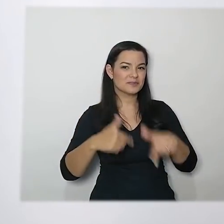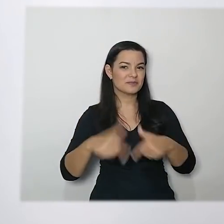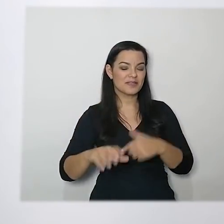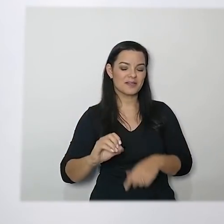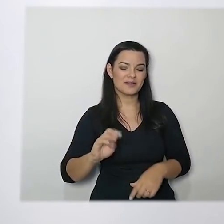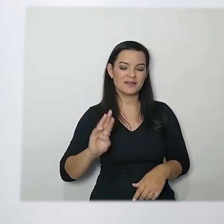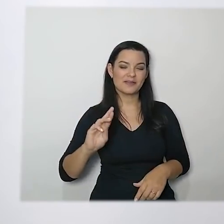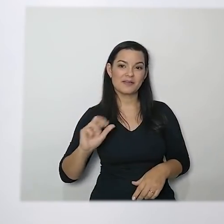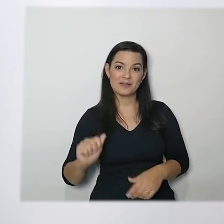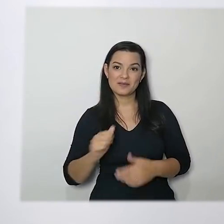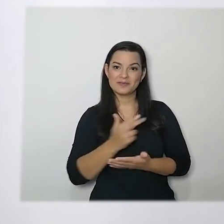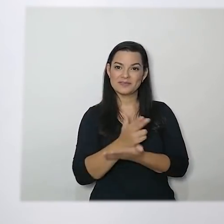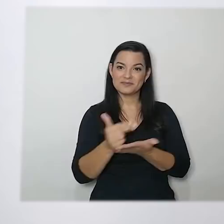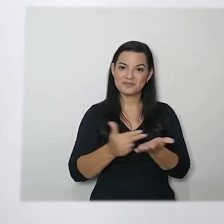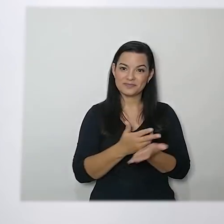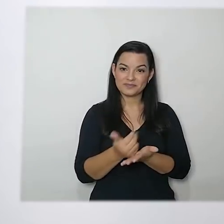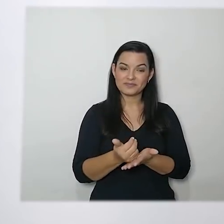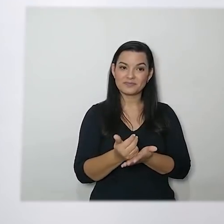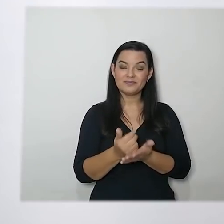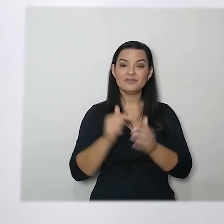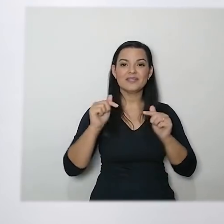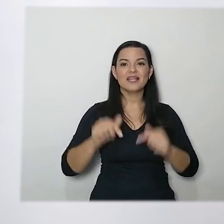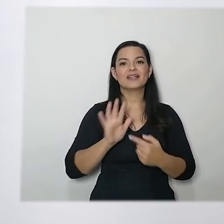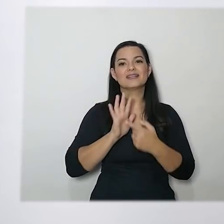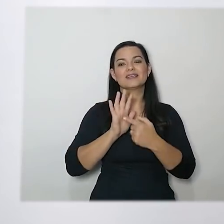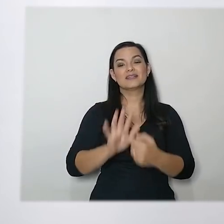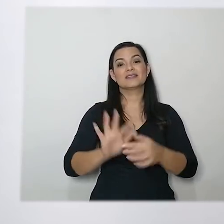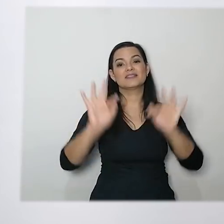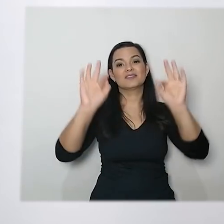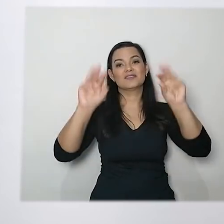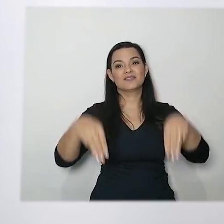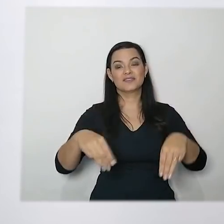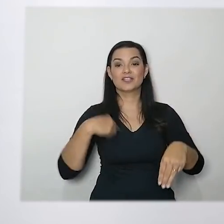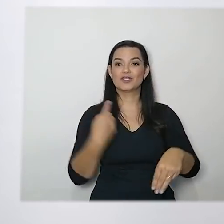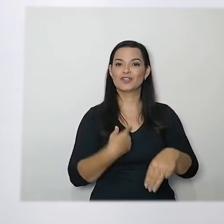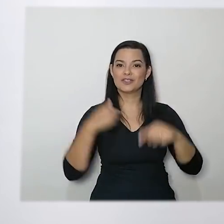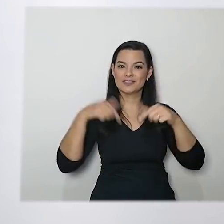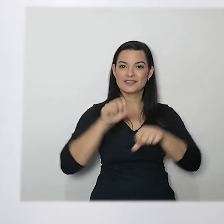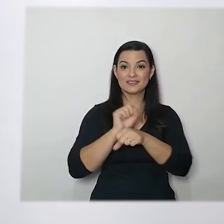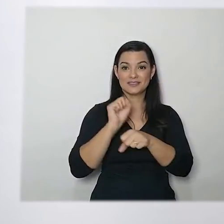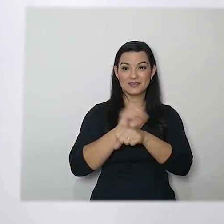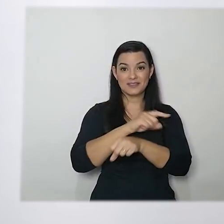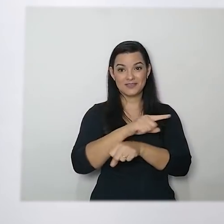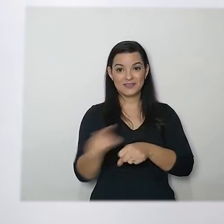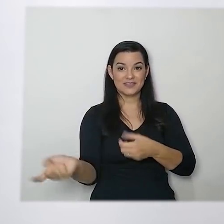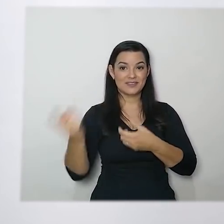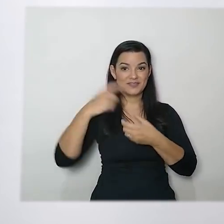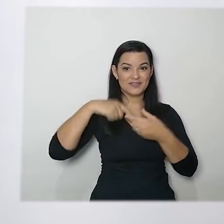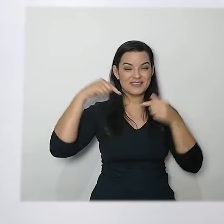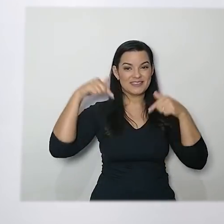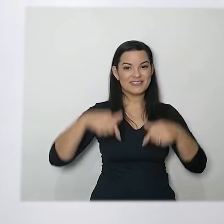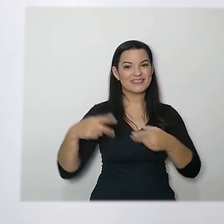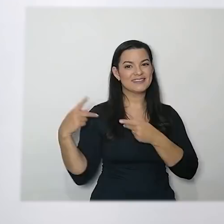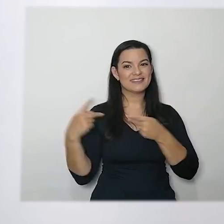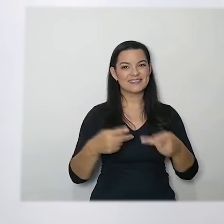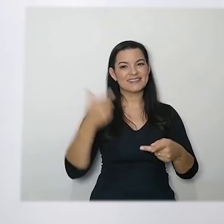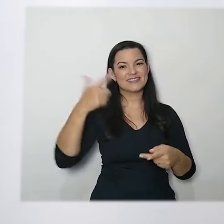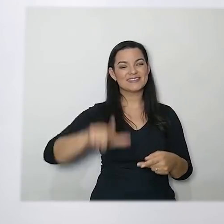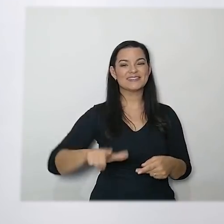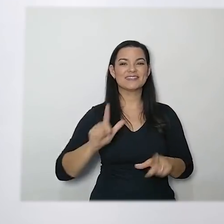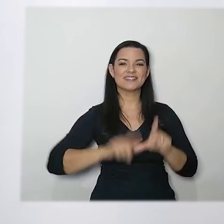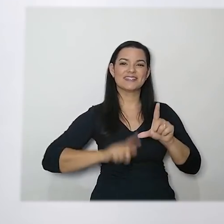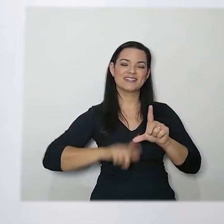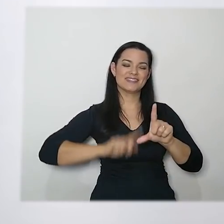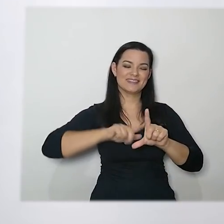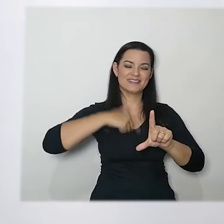Chegamos ao fim da nossa exposição. Nós esperamos vocês aí na próxima visita. O Além das Letras fica por aqui